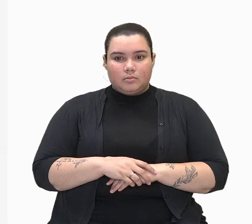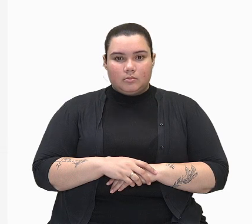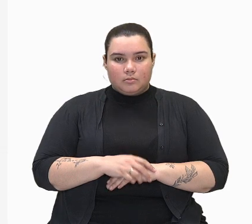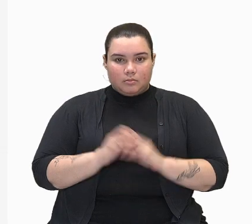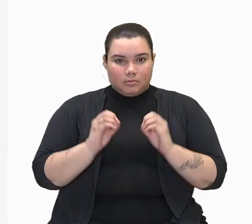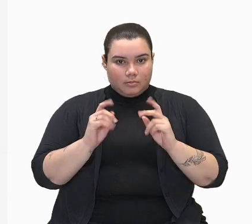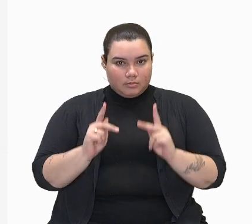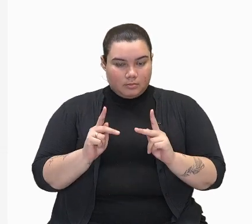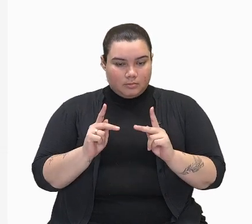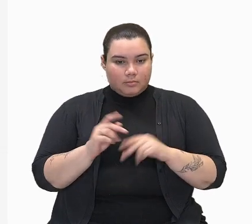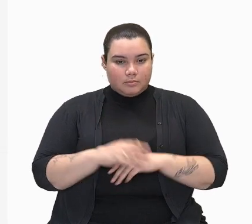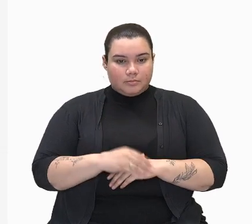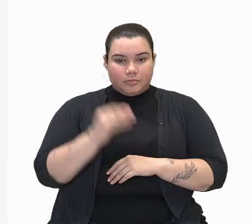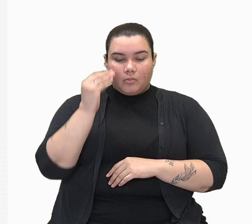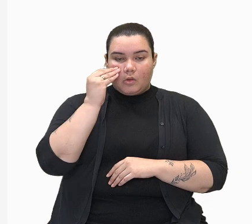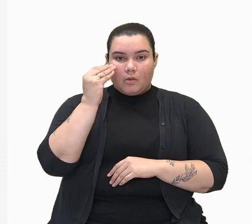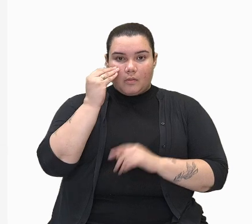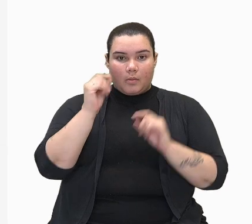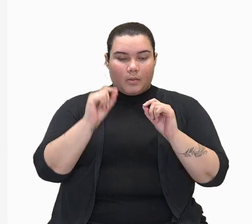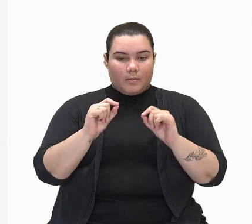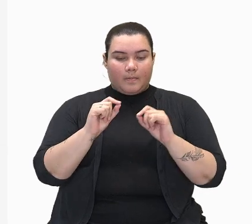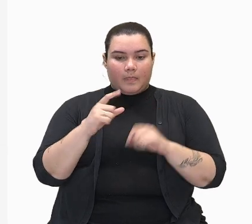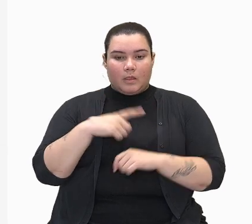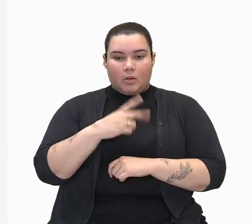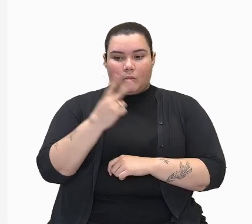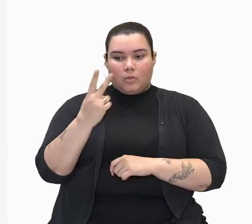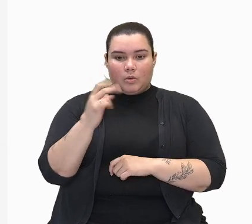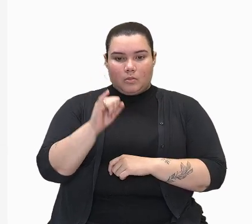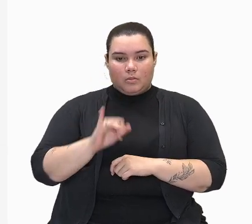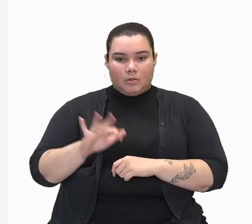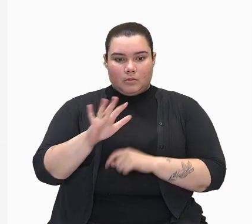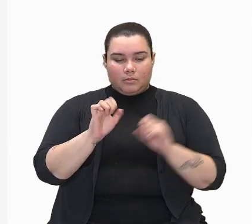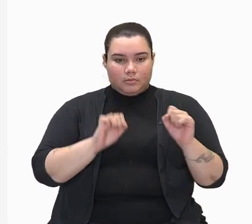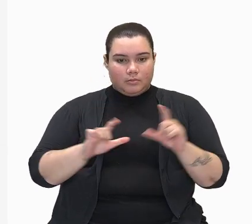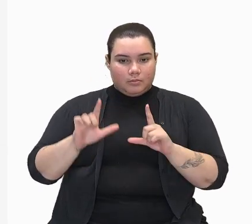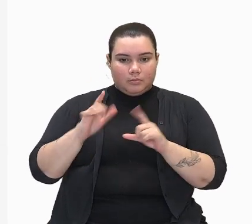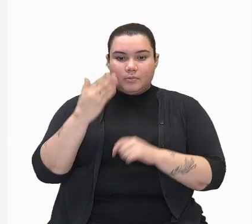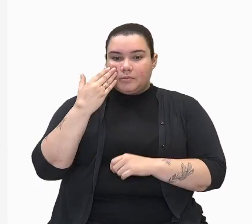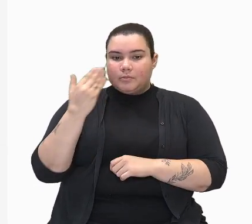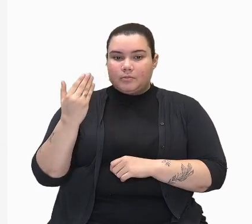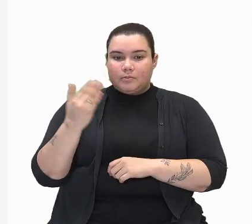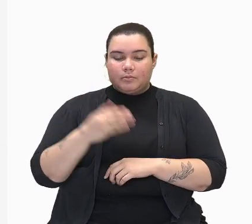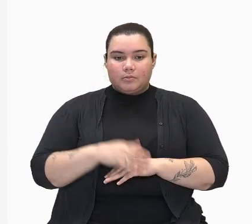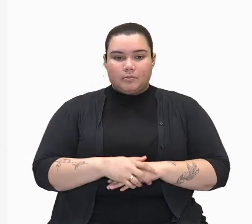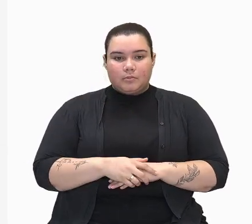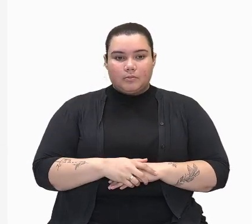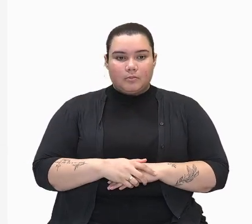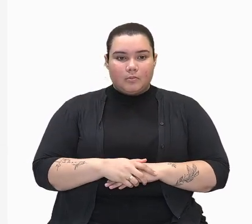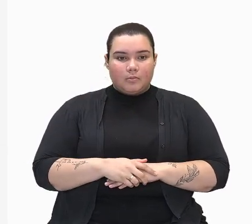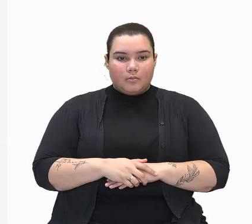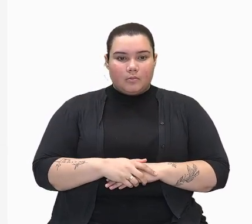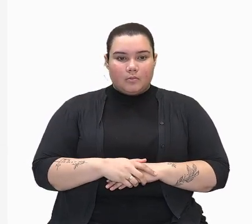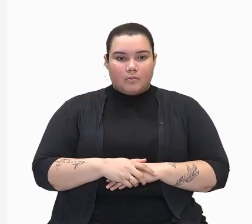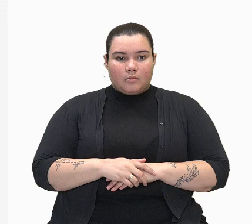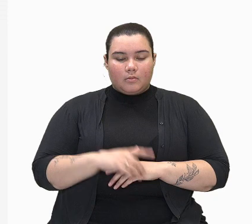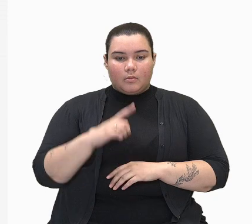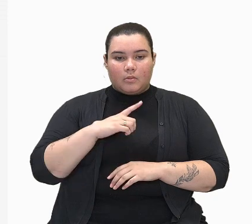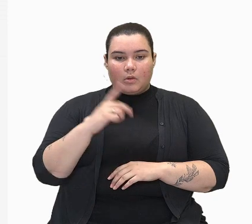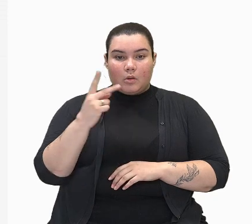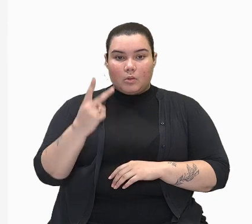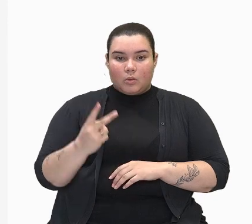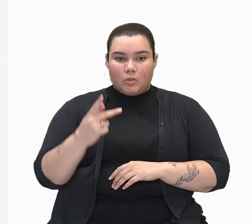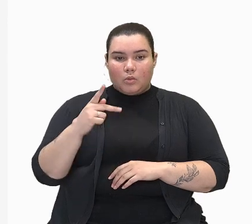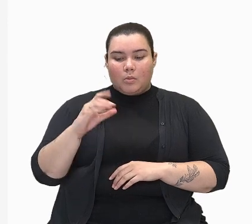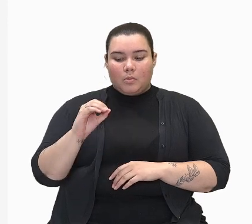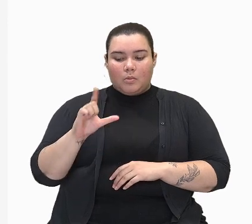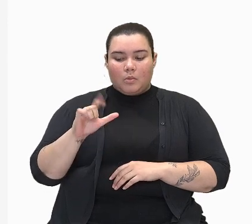Ok, vamos ver os nossos dois sólidos geométricos na próxima cartela. Temos aí os dois poliedros de